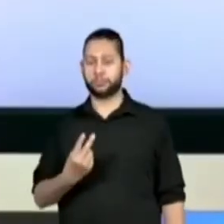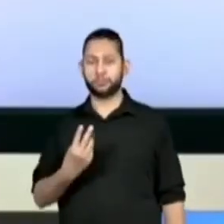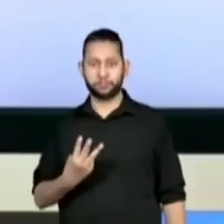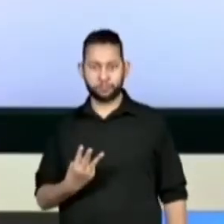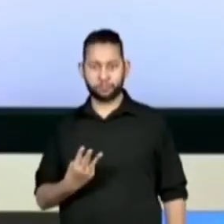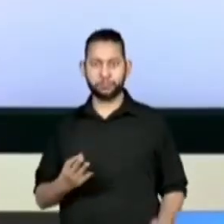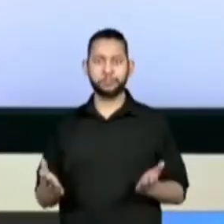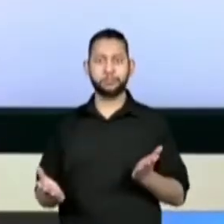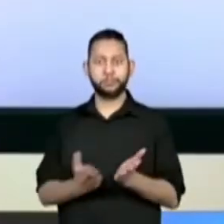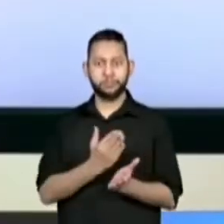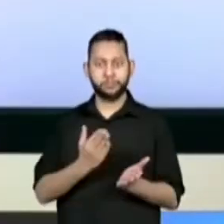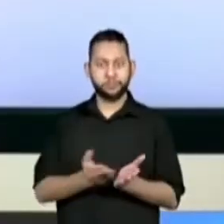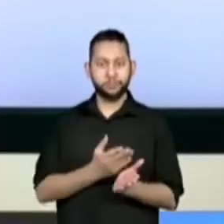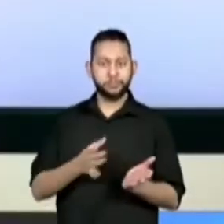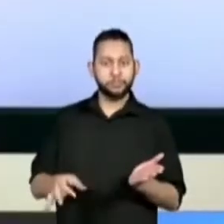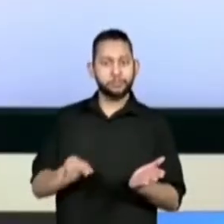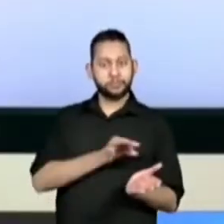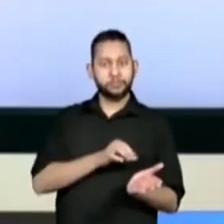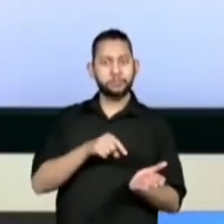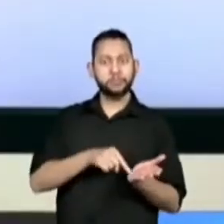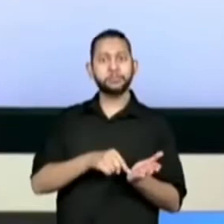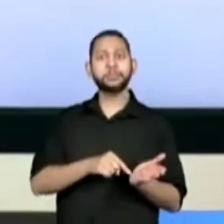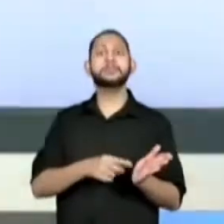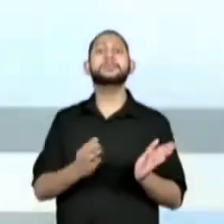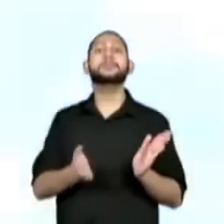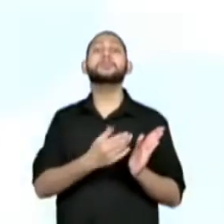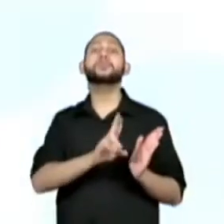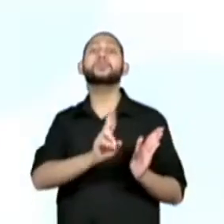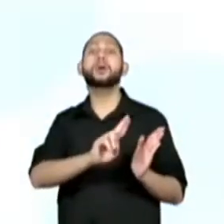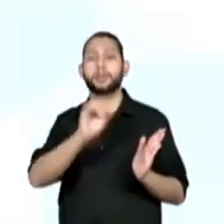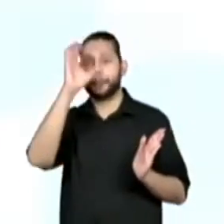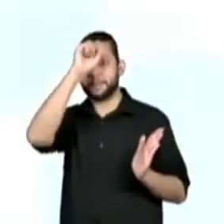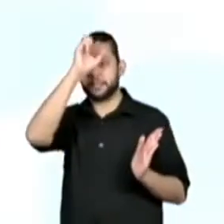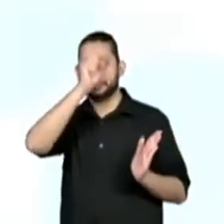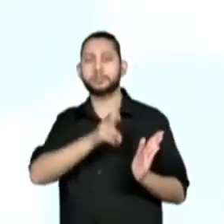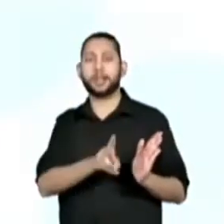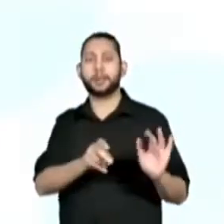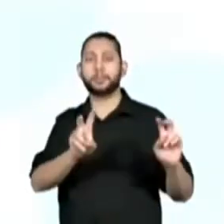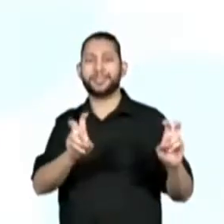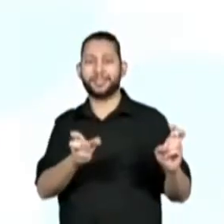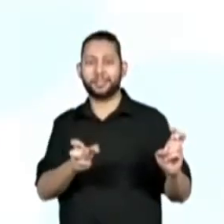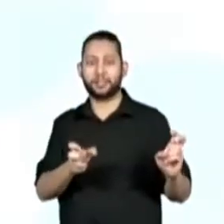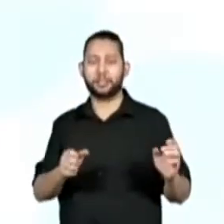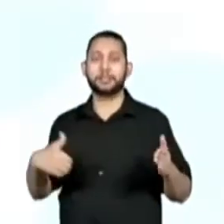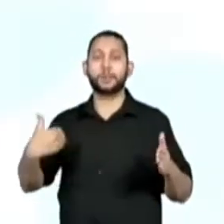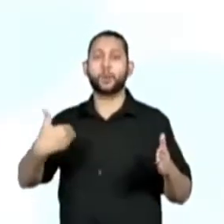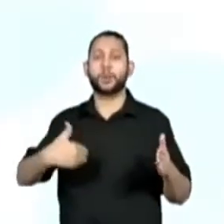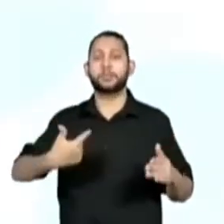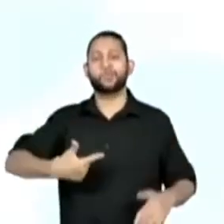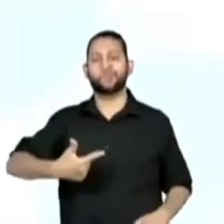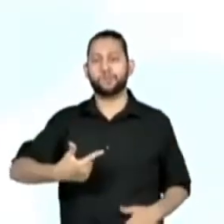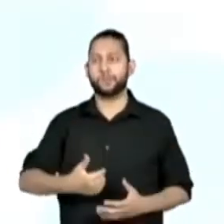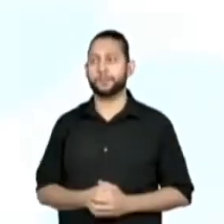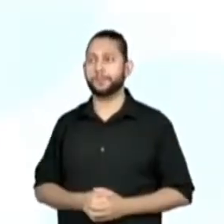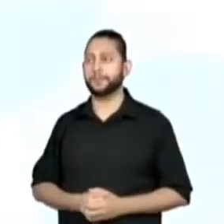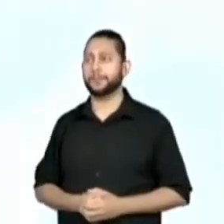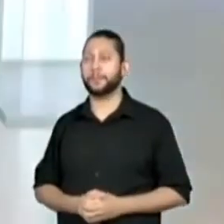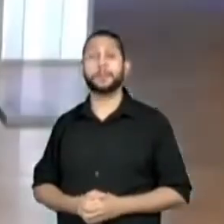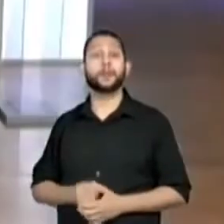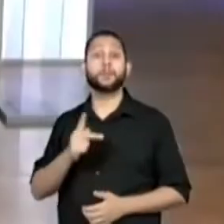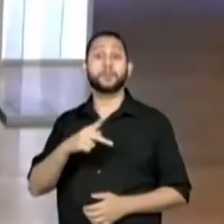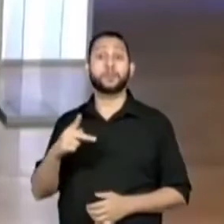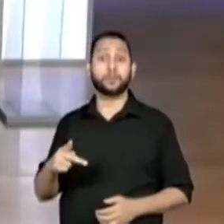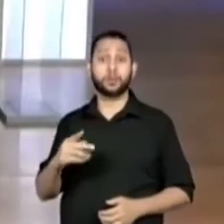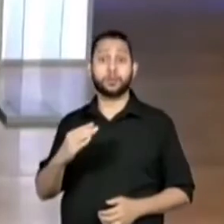volume 1. E já estamos aí na sequência 2, né, Pro? Exatamente. Quem está perguntando a habilidade, a professora Célia acabou